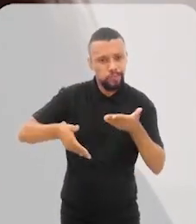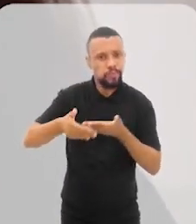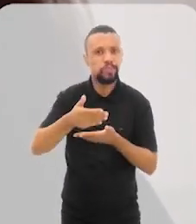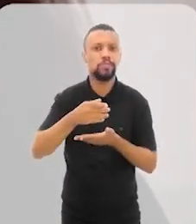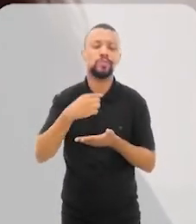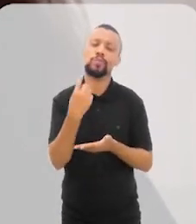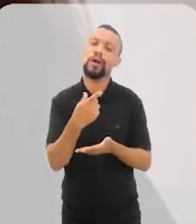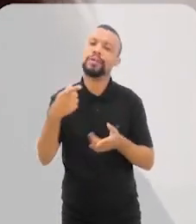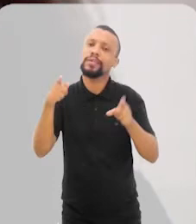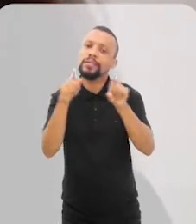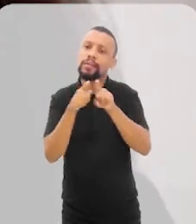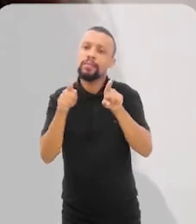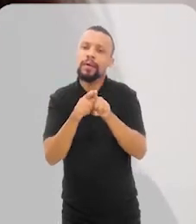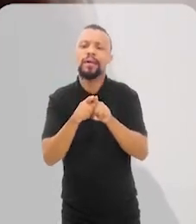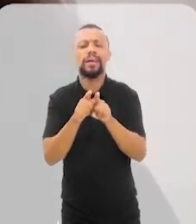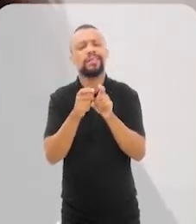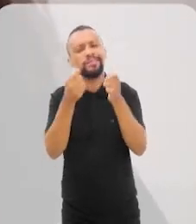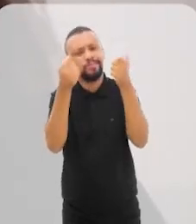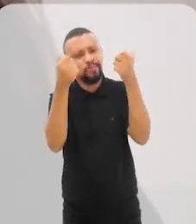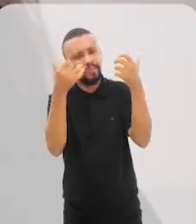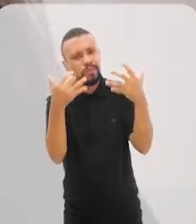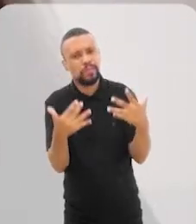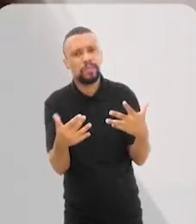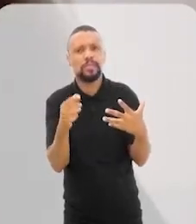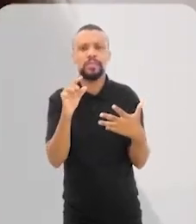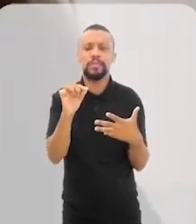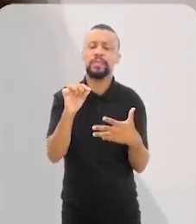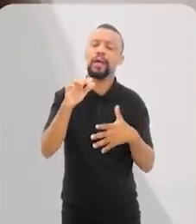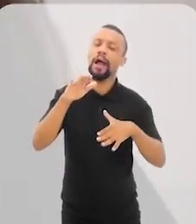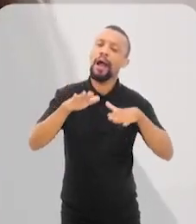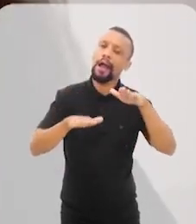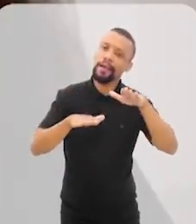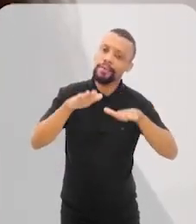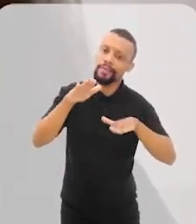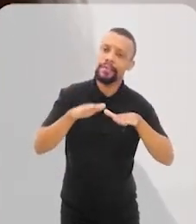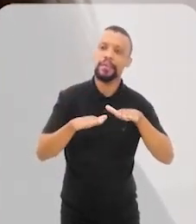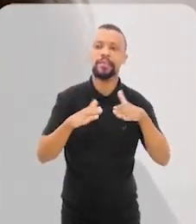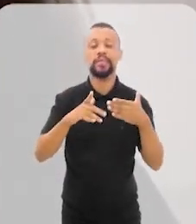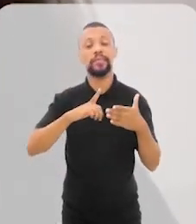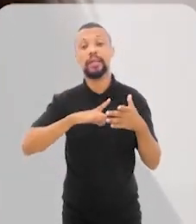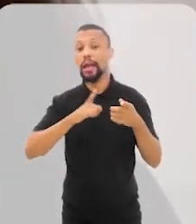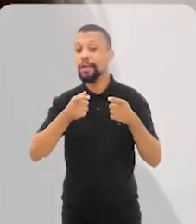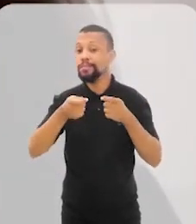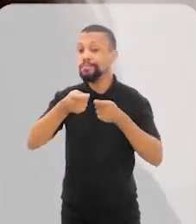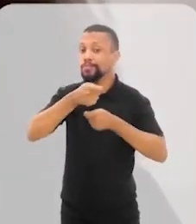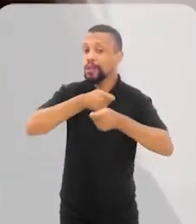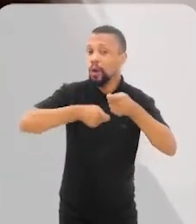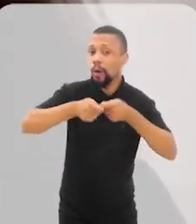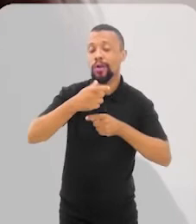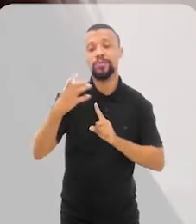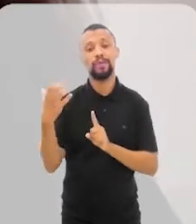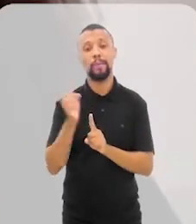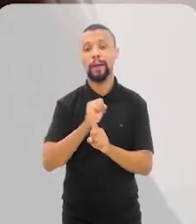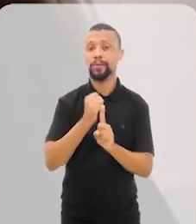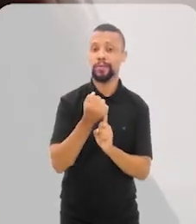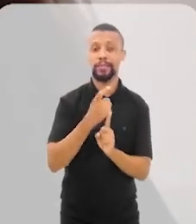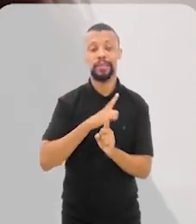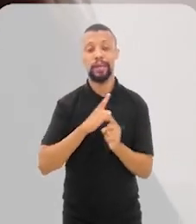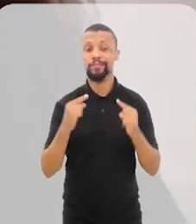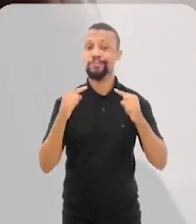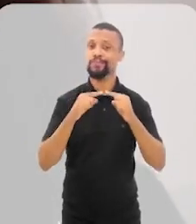é mais um daqueles pontos que às vezes a gente fala assim, olha, o que economia solidária e negócio de impacto tem de relação? Então,